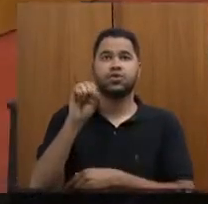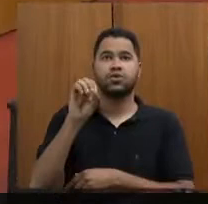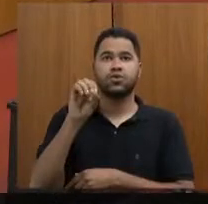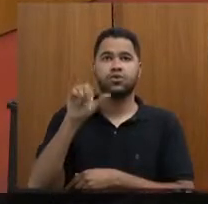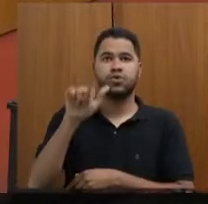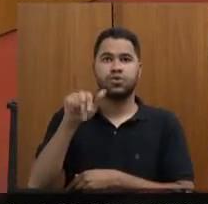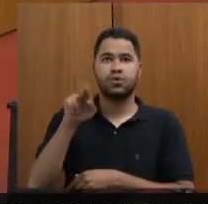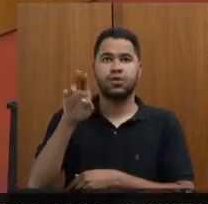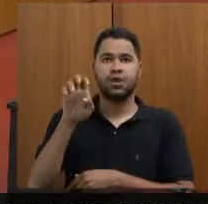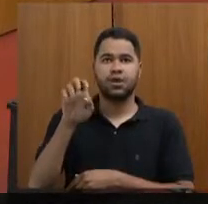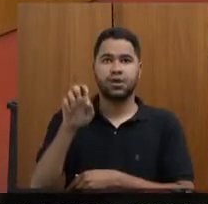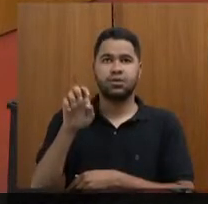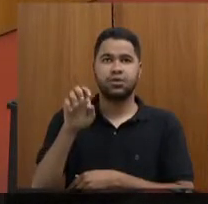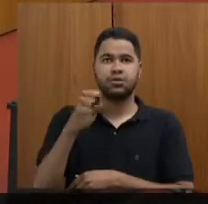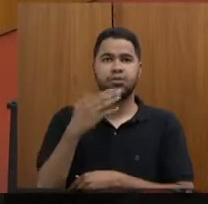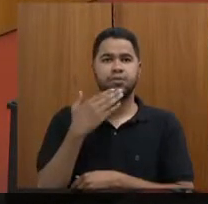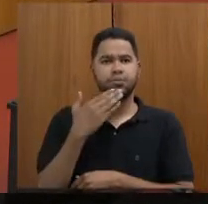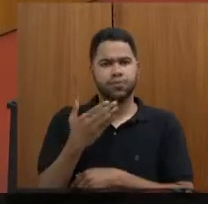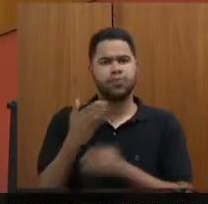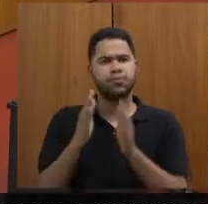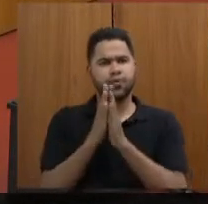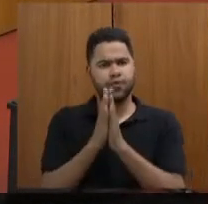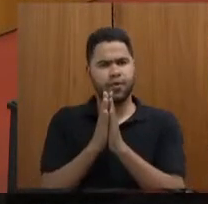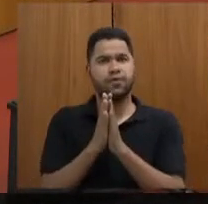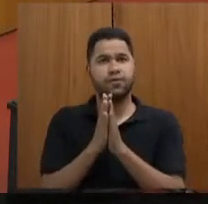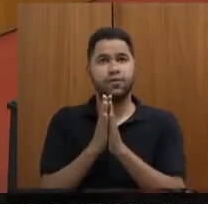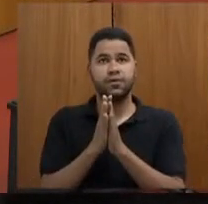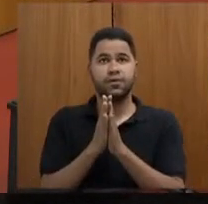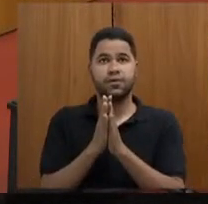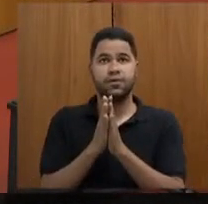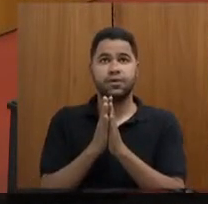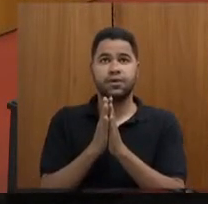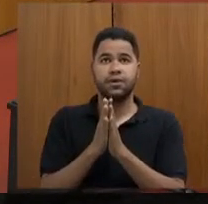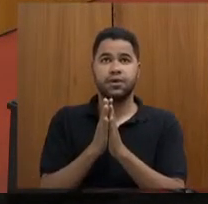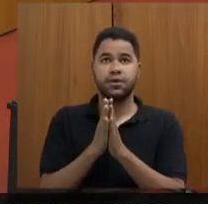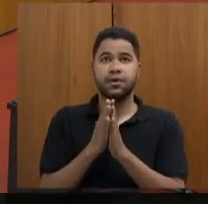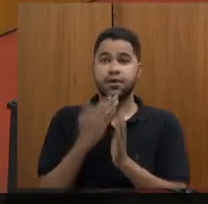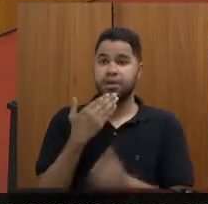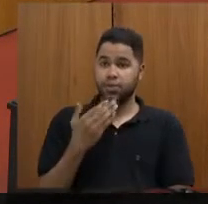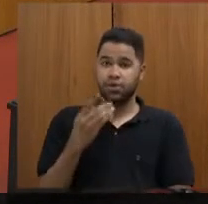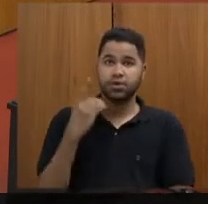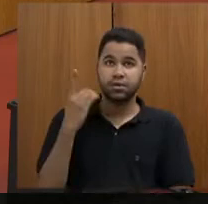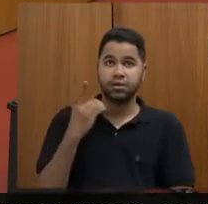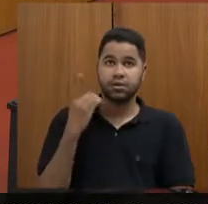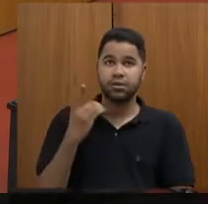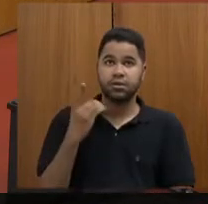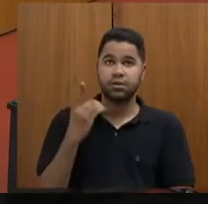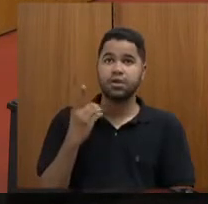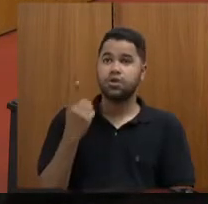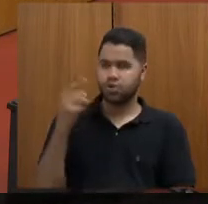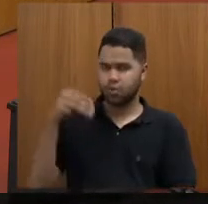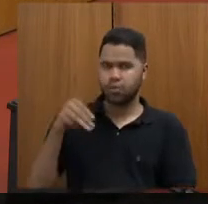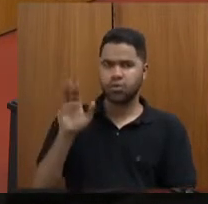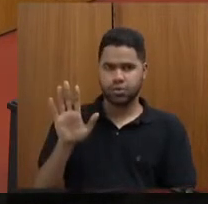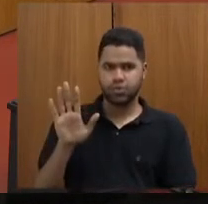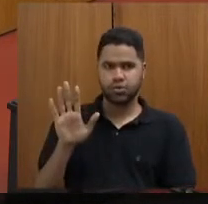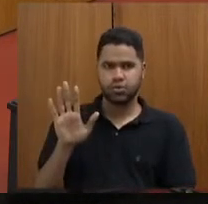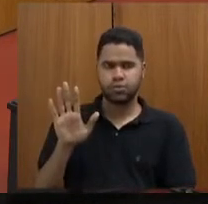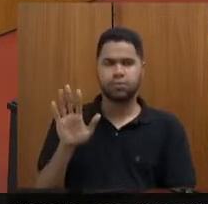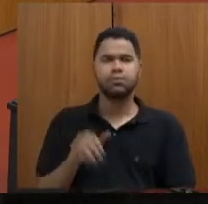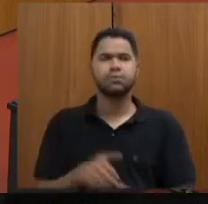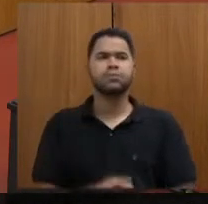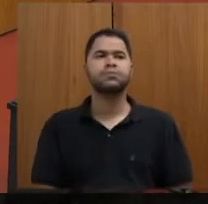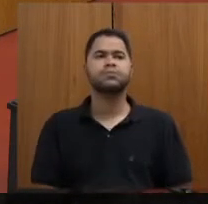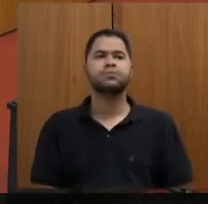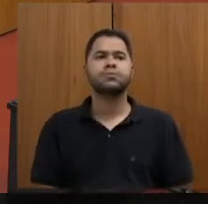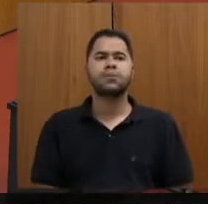peço a senhora responder. Esse é o momento. O senhor está pedindo pela ordem? Estou pedindo, deputado, pela ordem, sim, senhora. Sim, só um momentinho.